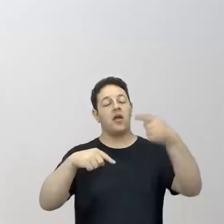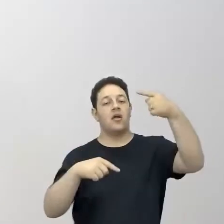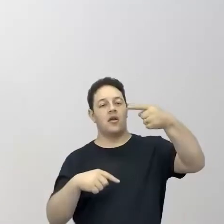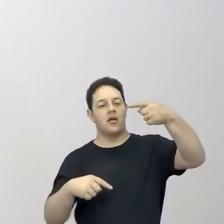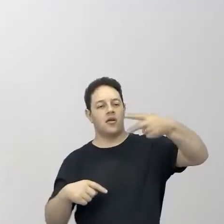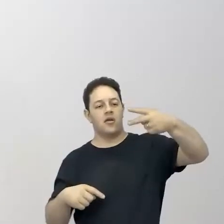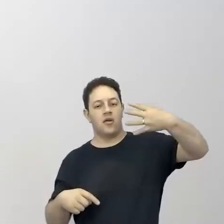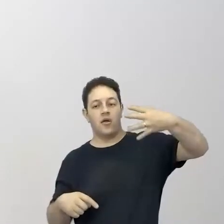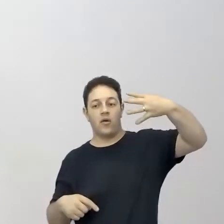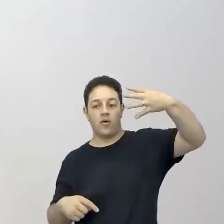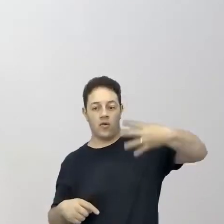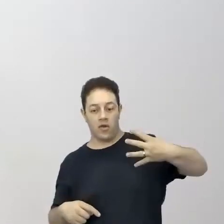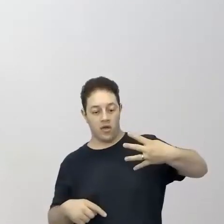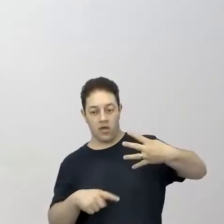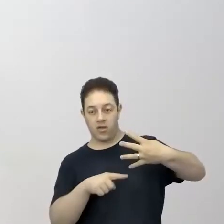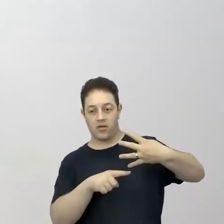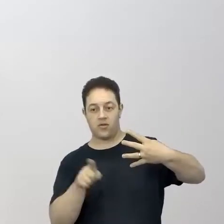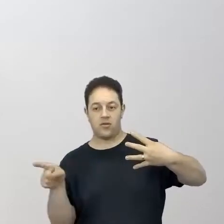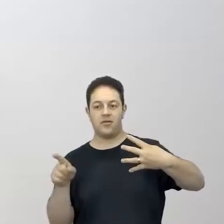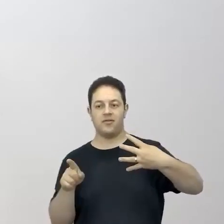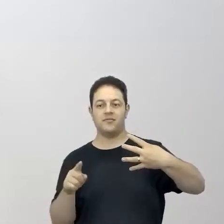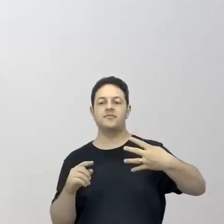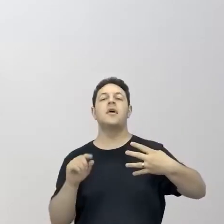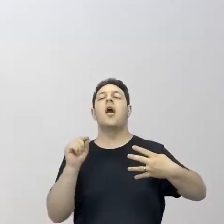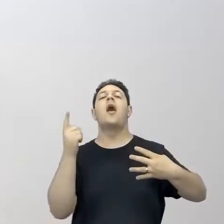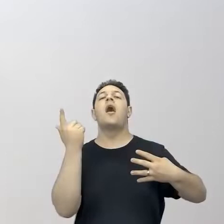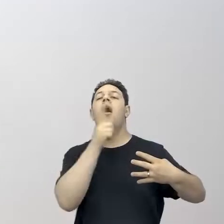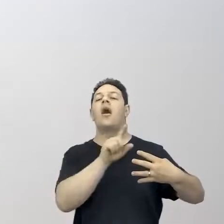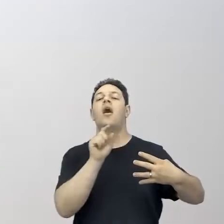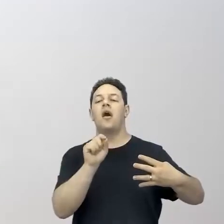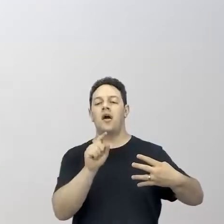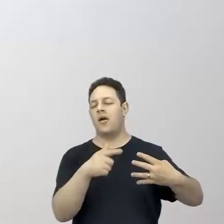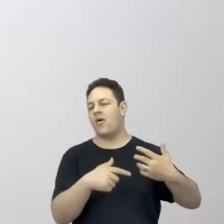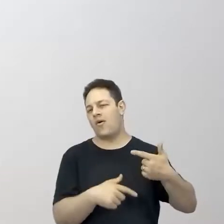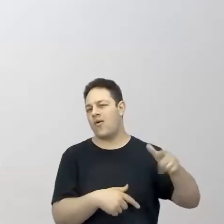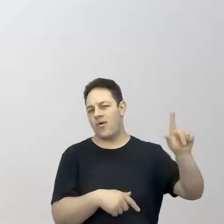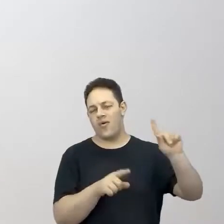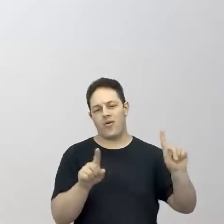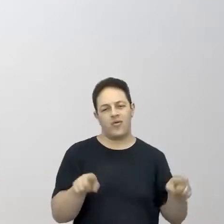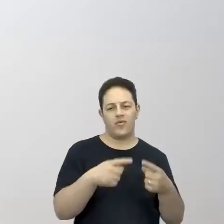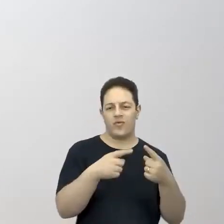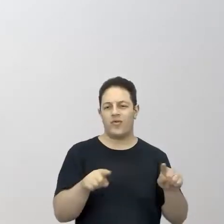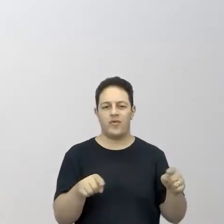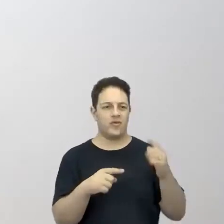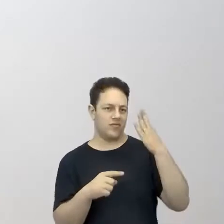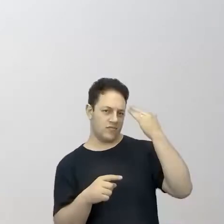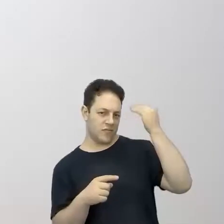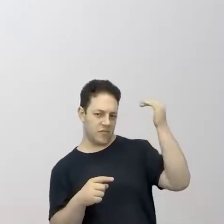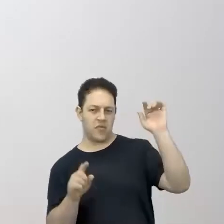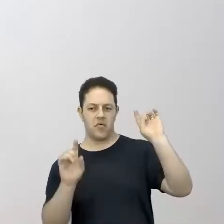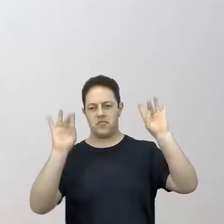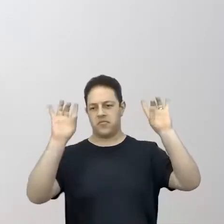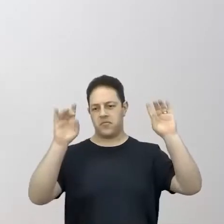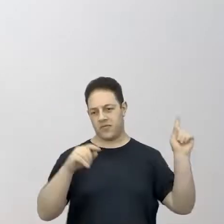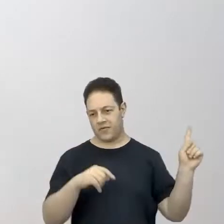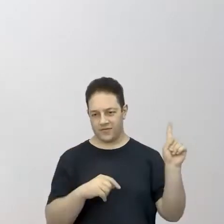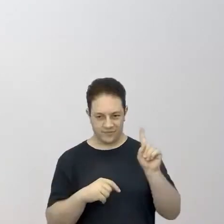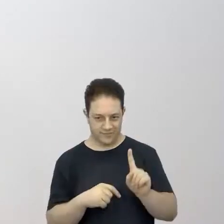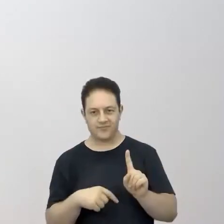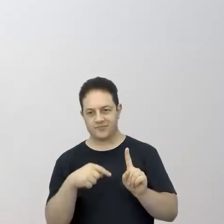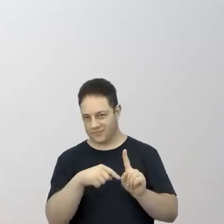lugar nesse festival, né? Quem ganhou foram outros músicos célebres, ilustres, enfim, foram